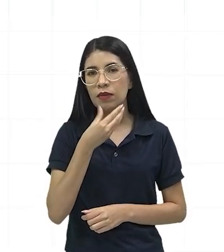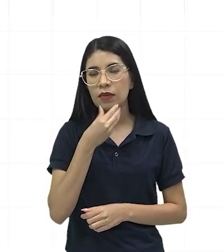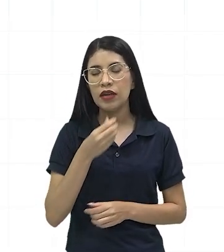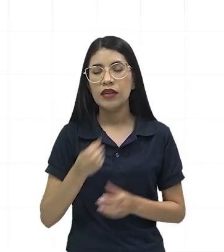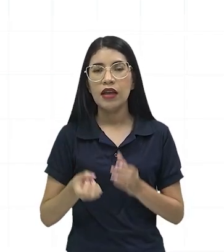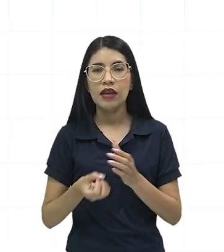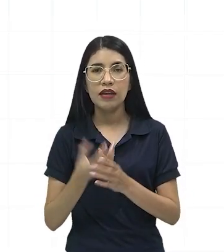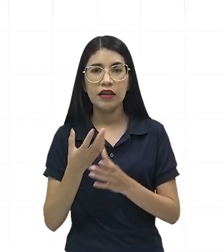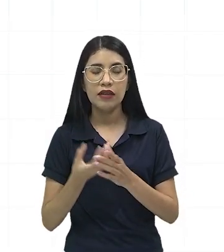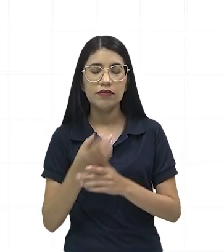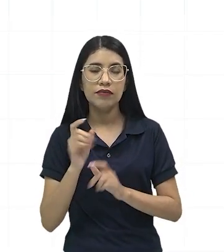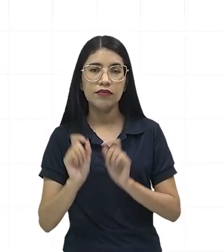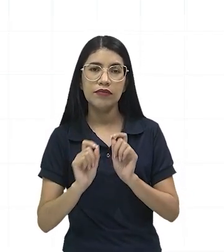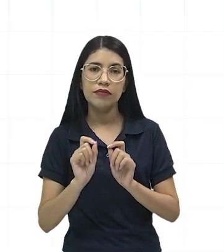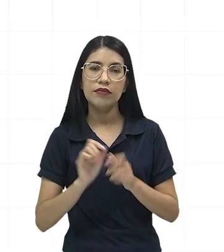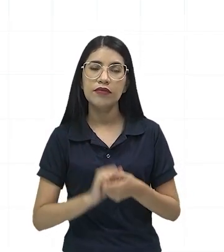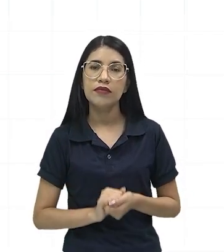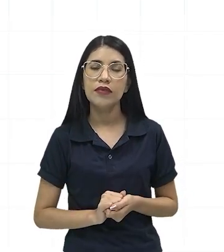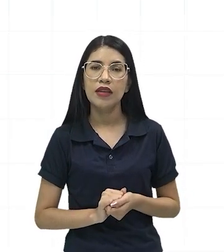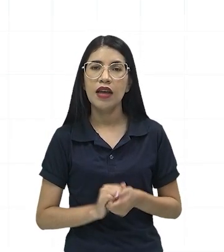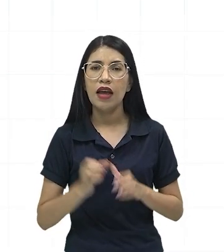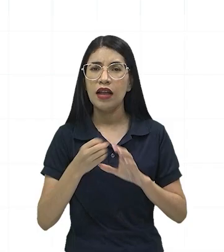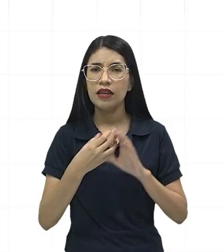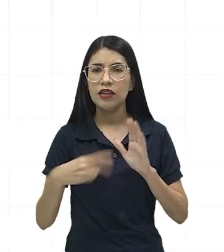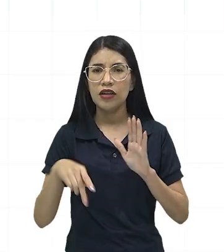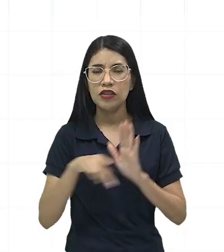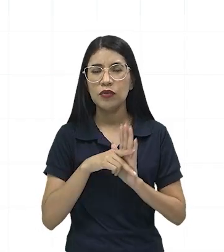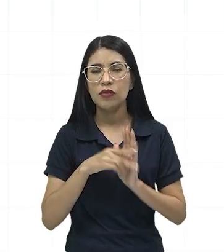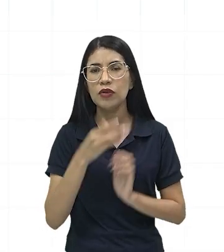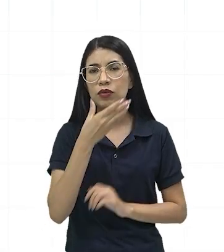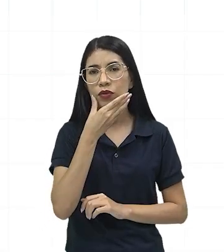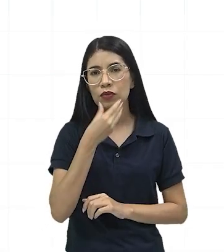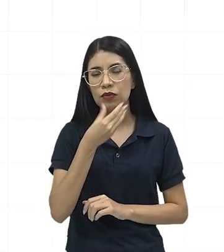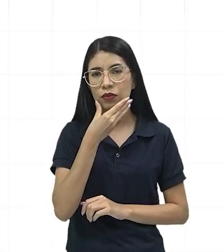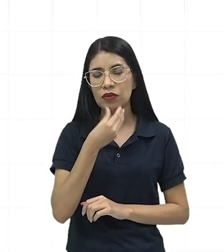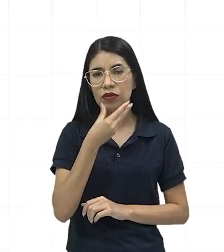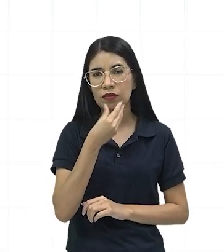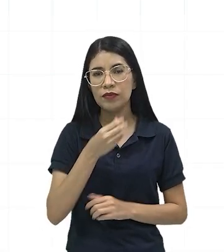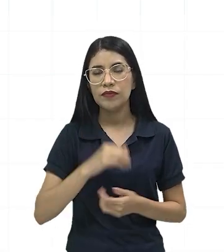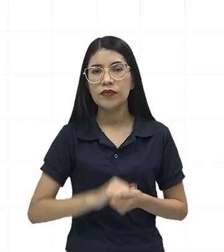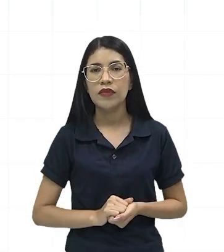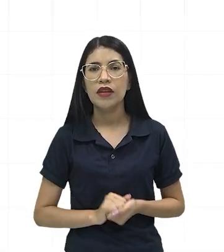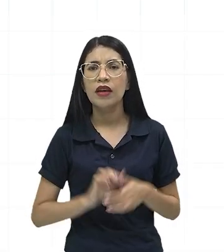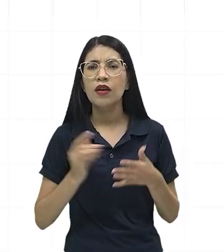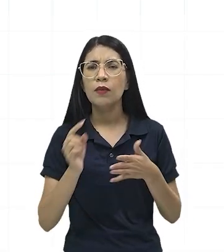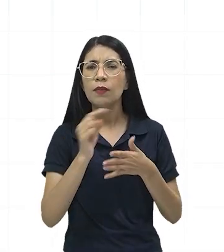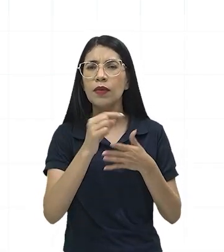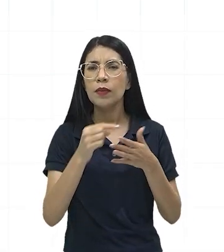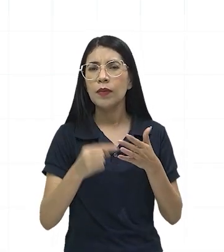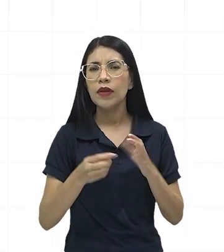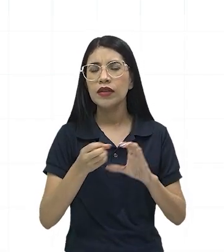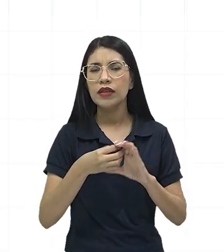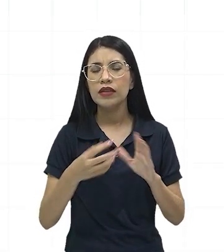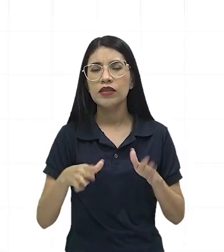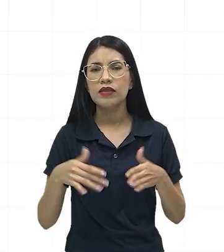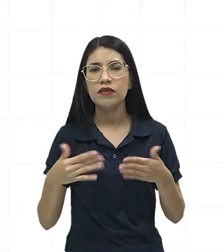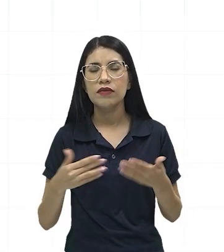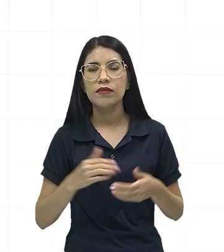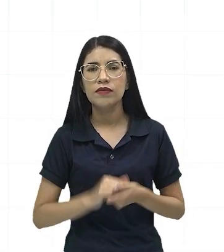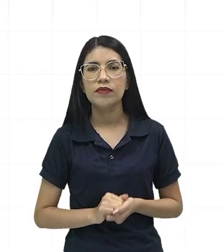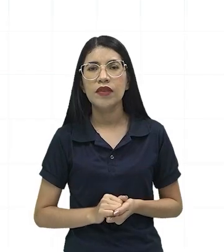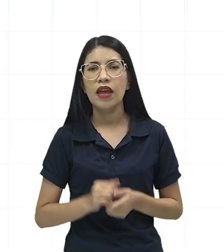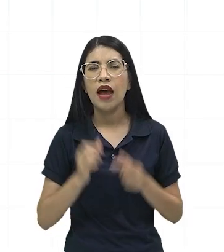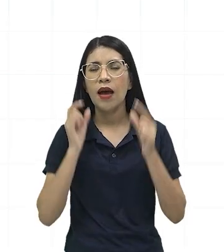ao surgimento dos caracteres sexuais secundários, né? Que caracteres são